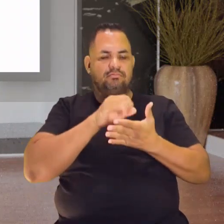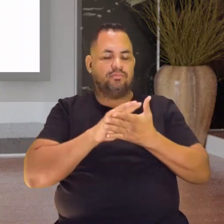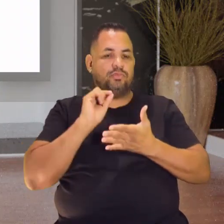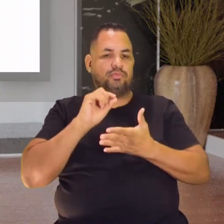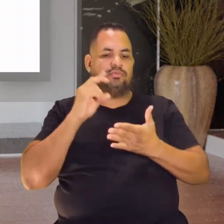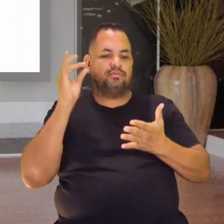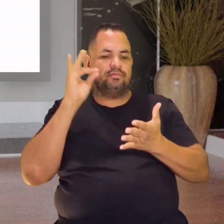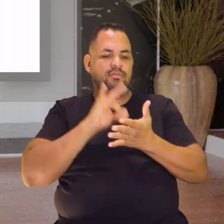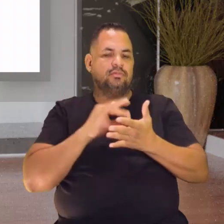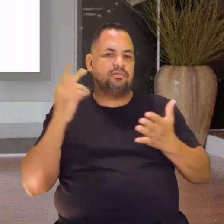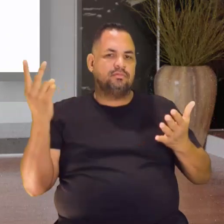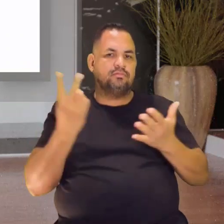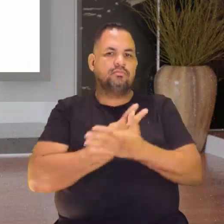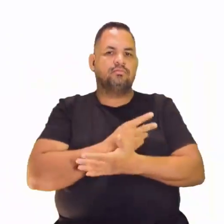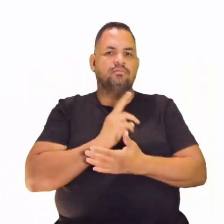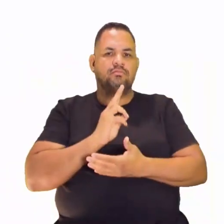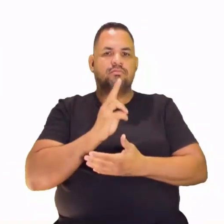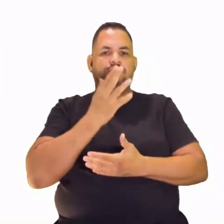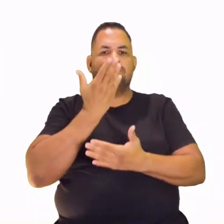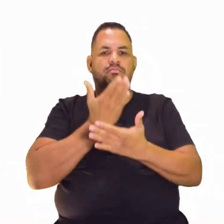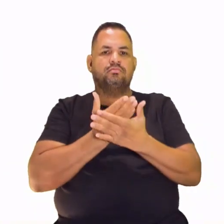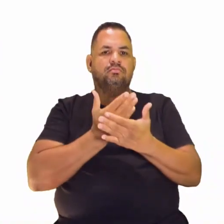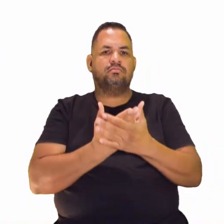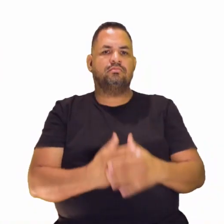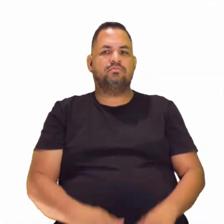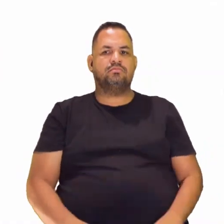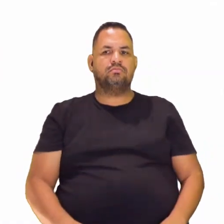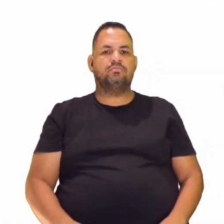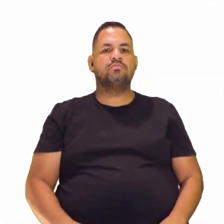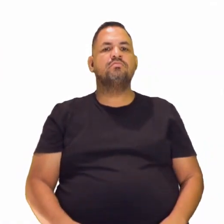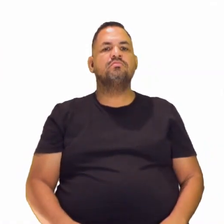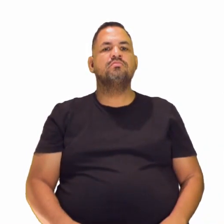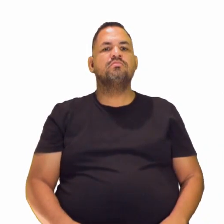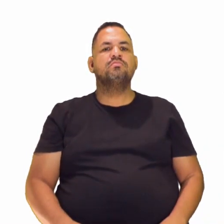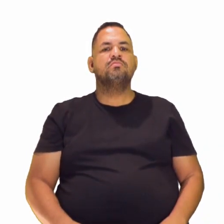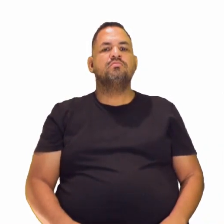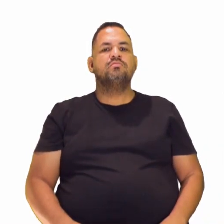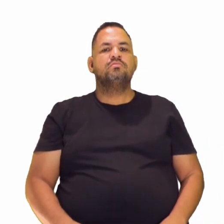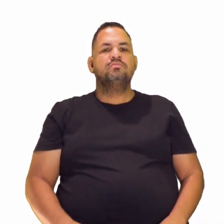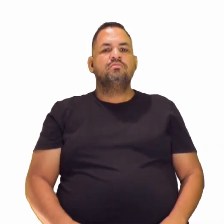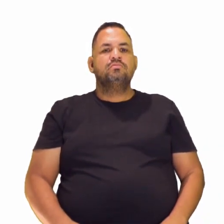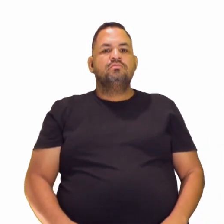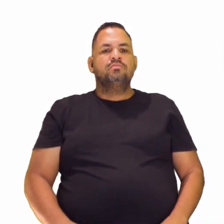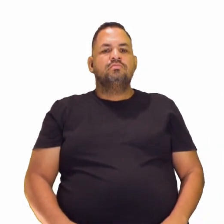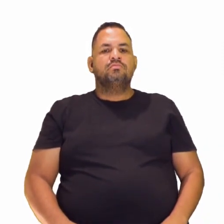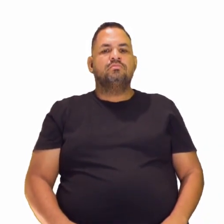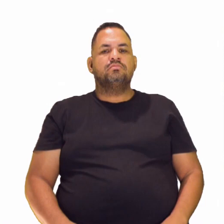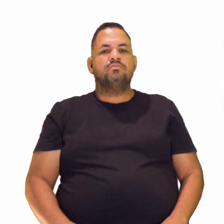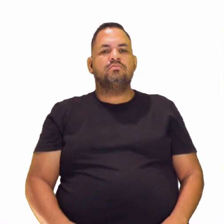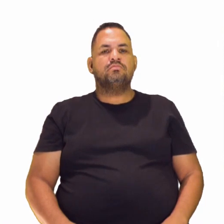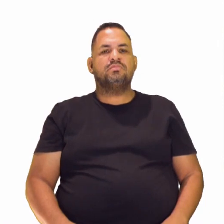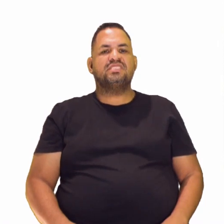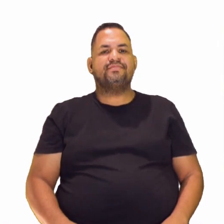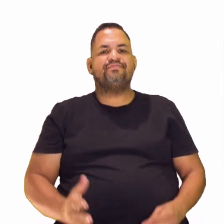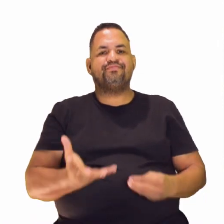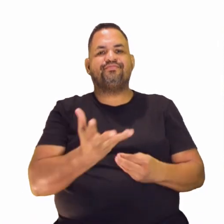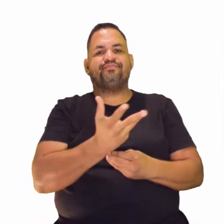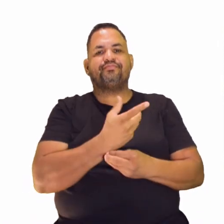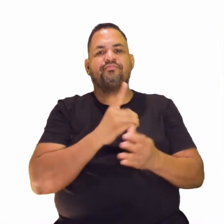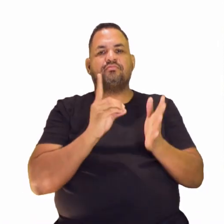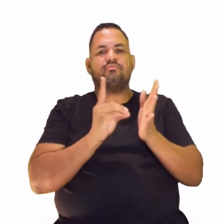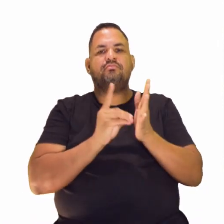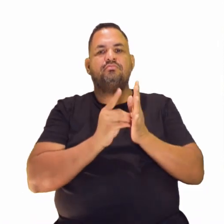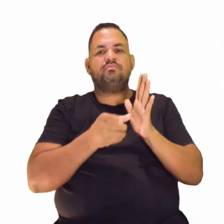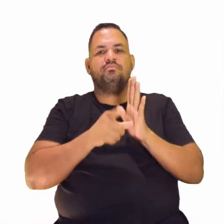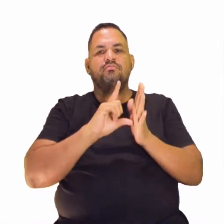acontece. Então, vamos seguir para a nossa aula. Vamos seguir na tela? O que acontece é o seguinte, ainda sobre a arte indígena antes